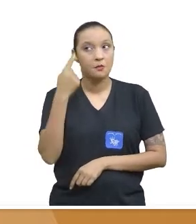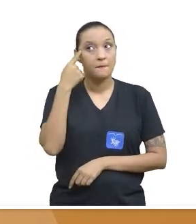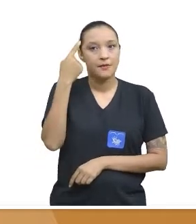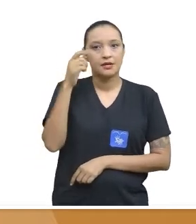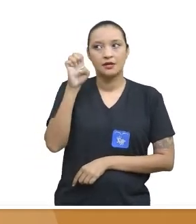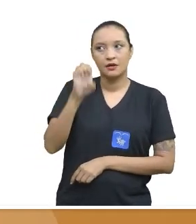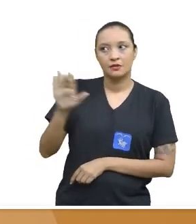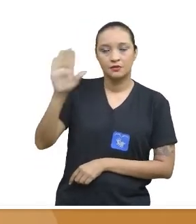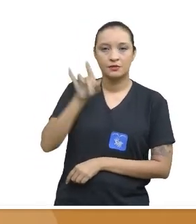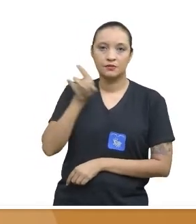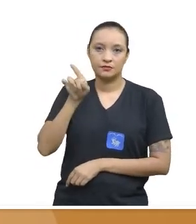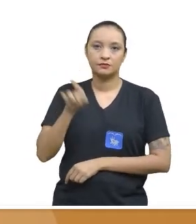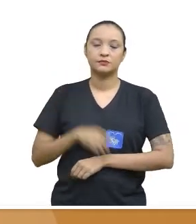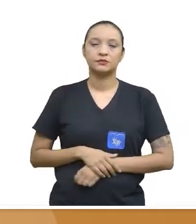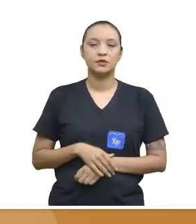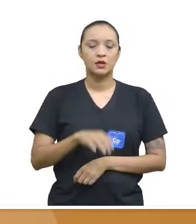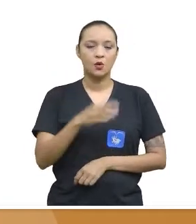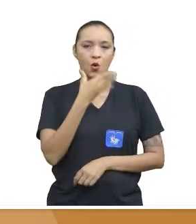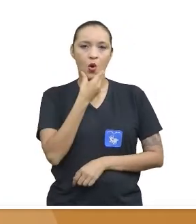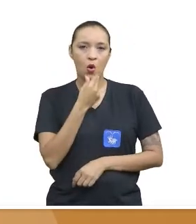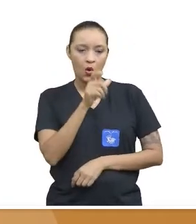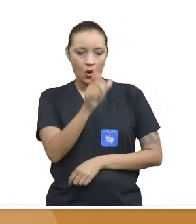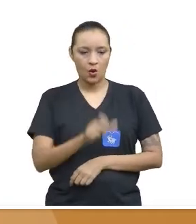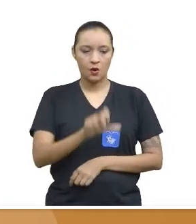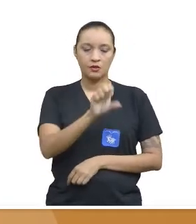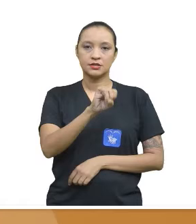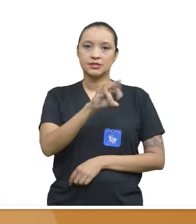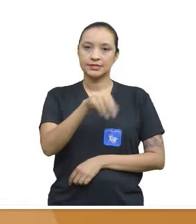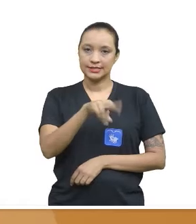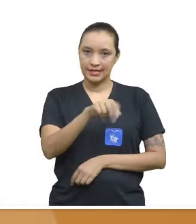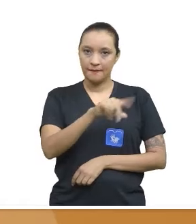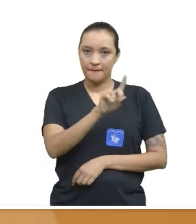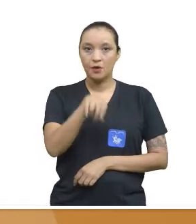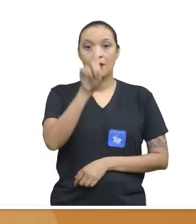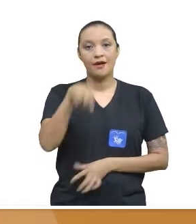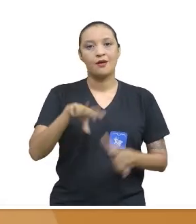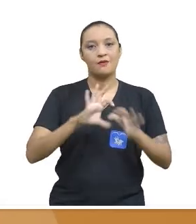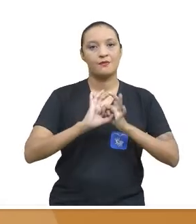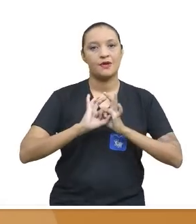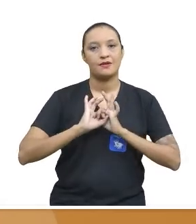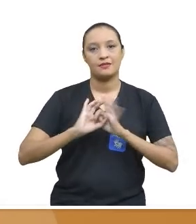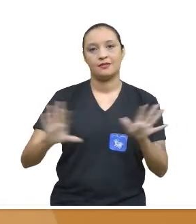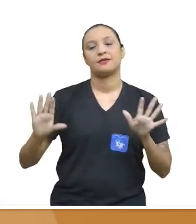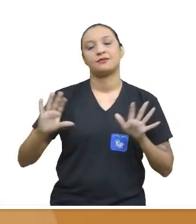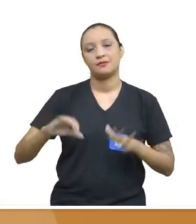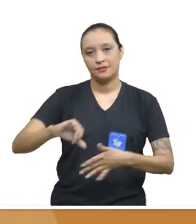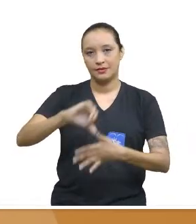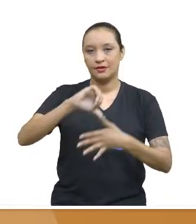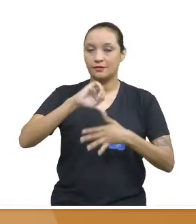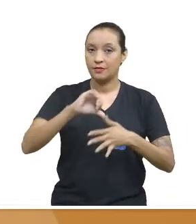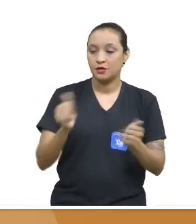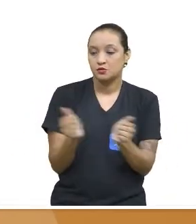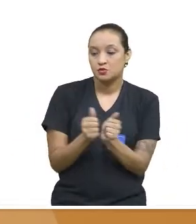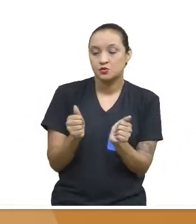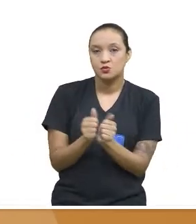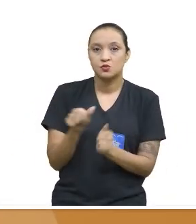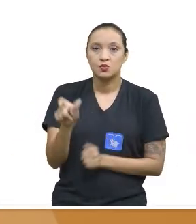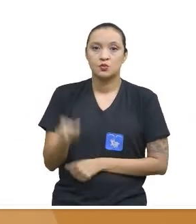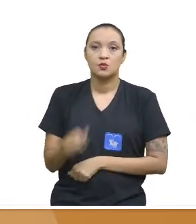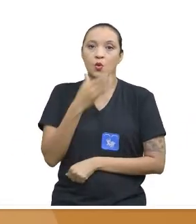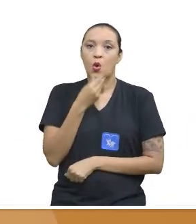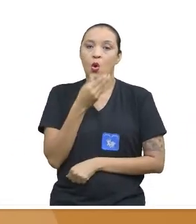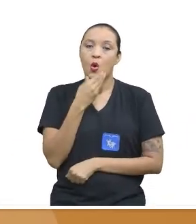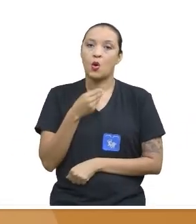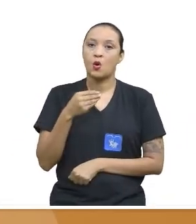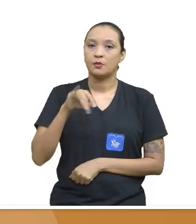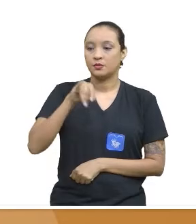Senhores, Simão Bolívar vai ser o grande libertador da América, junto com José de San Martín. Então a gente